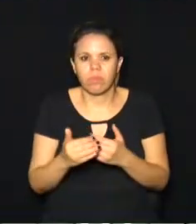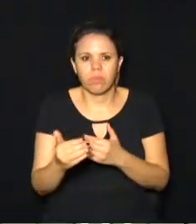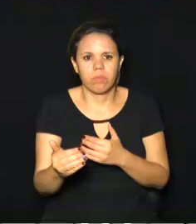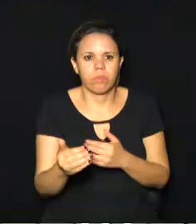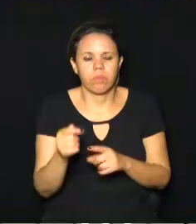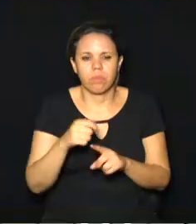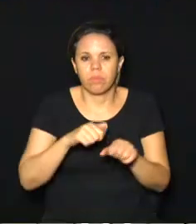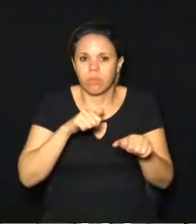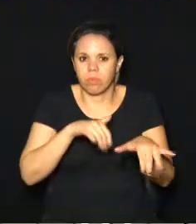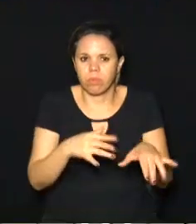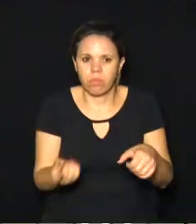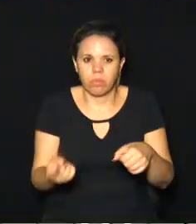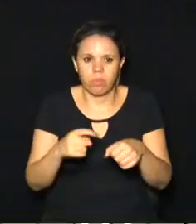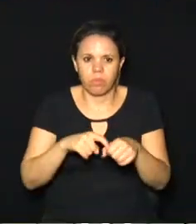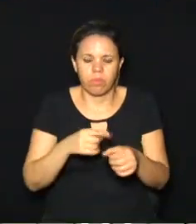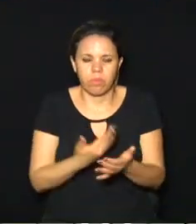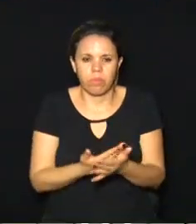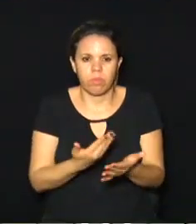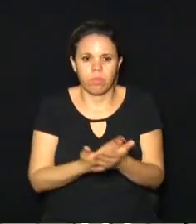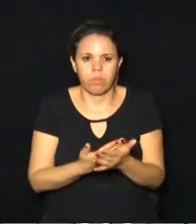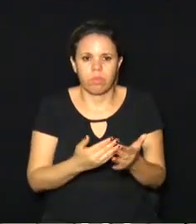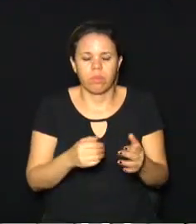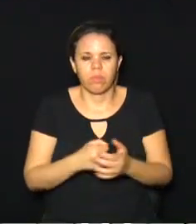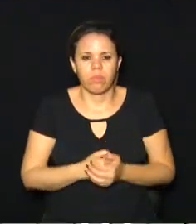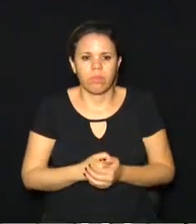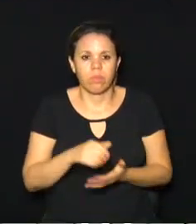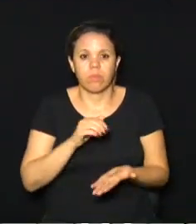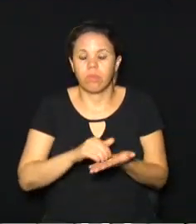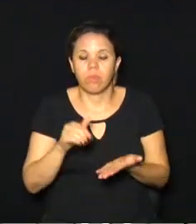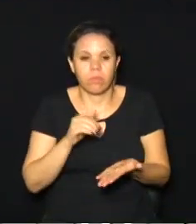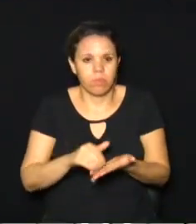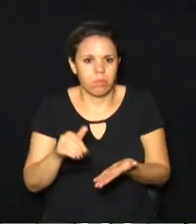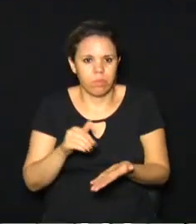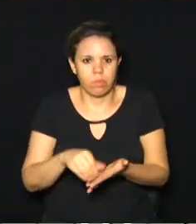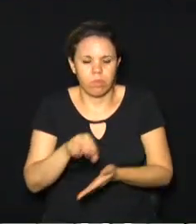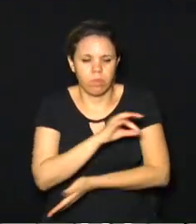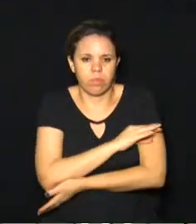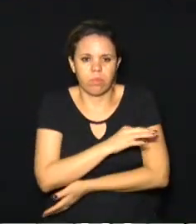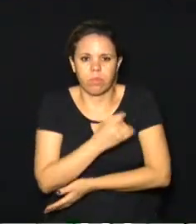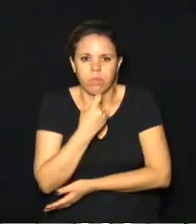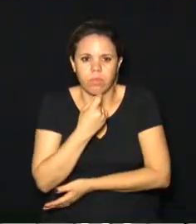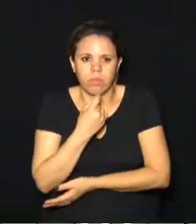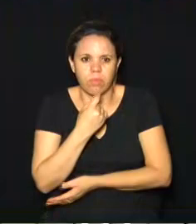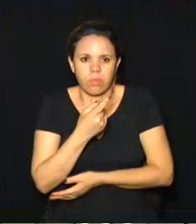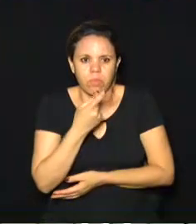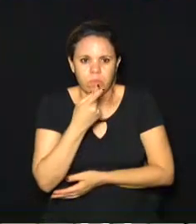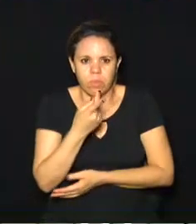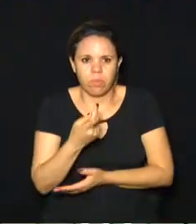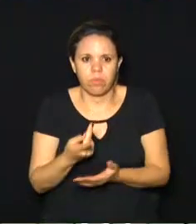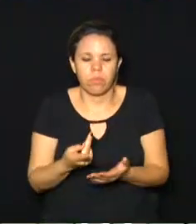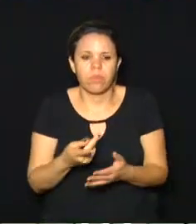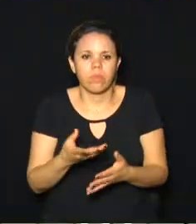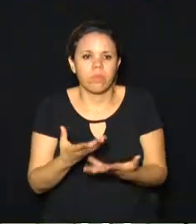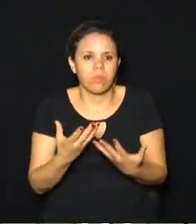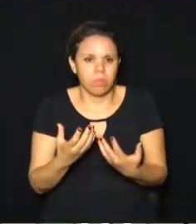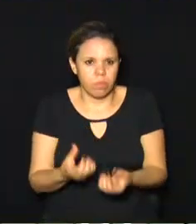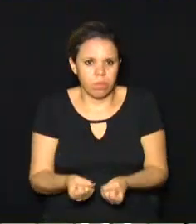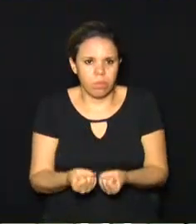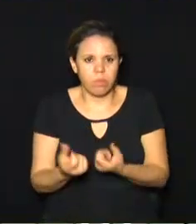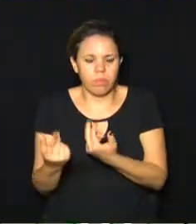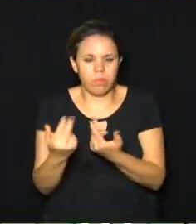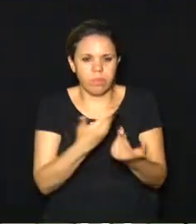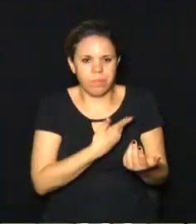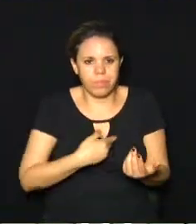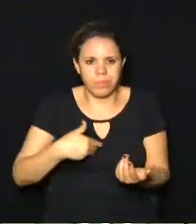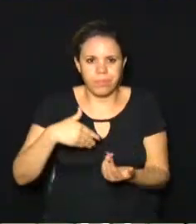em setembro, né? A Secretaria Municipal de Campinas já disse que irá aderir ao protocolo do